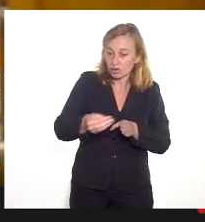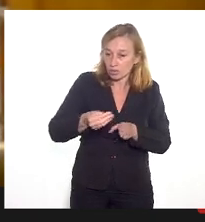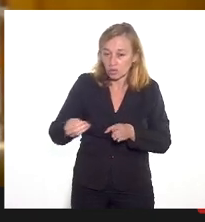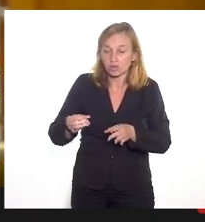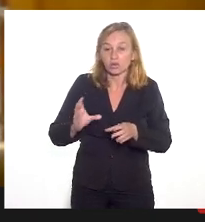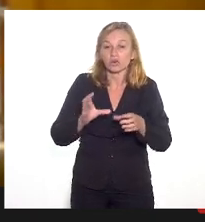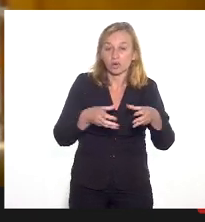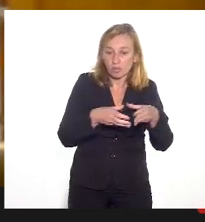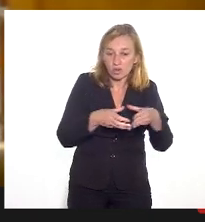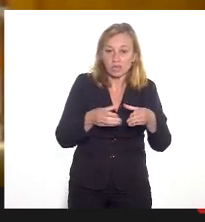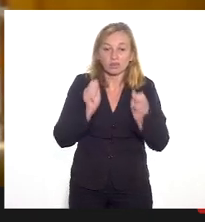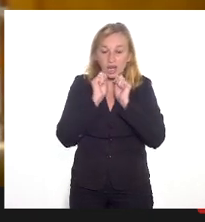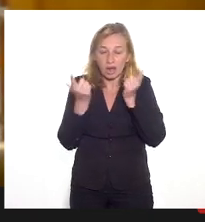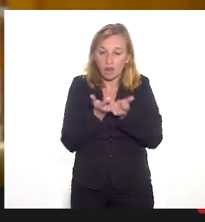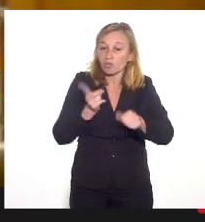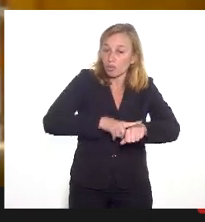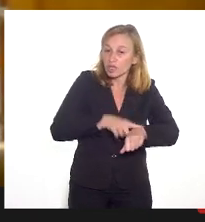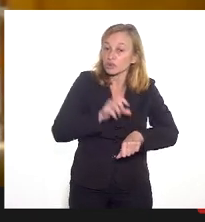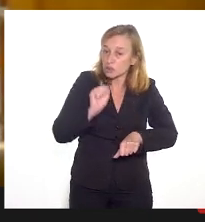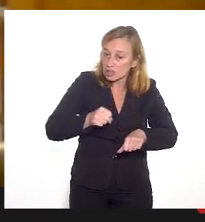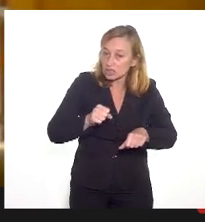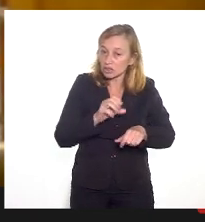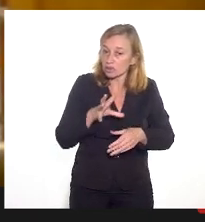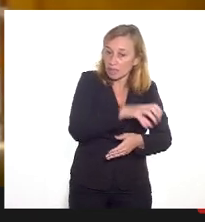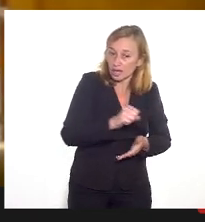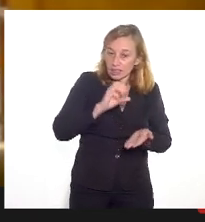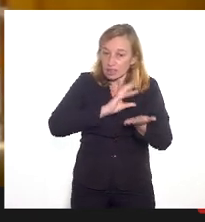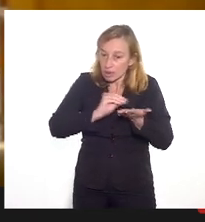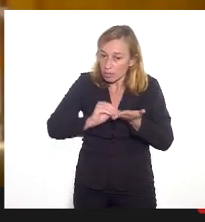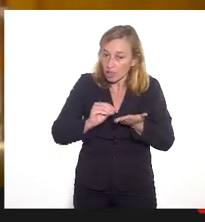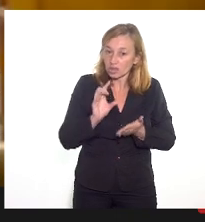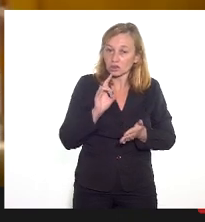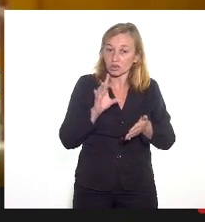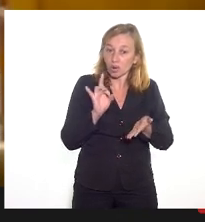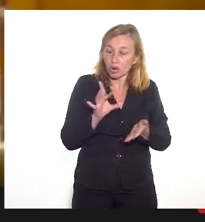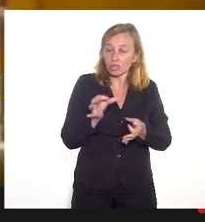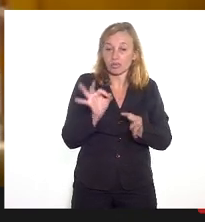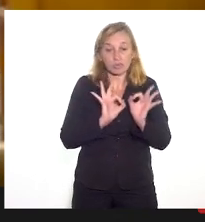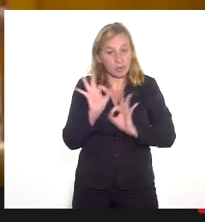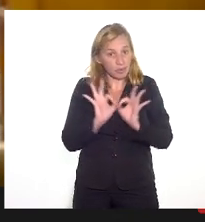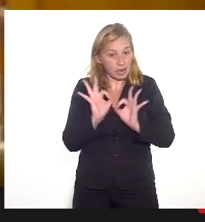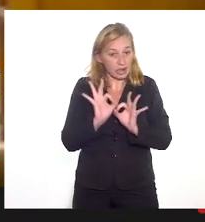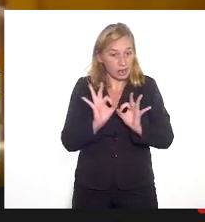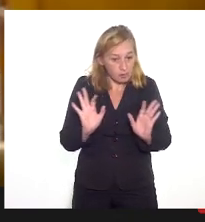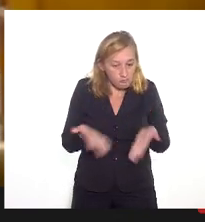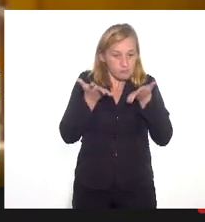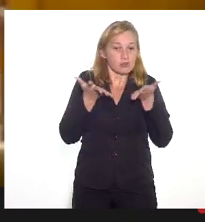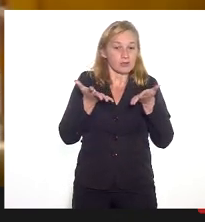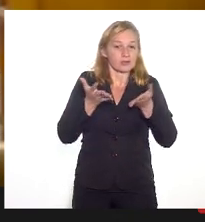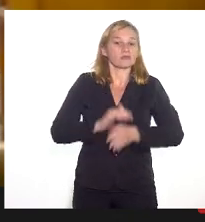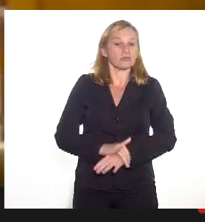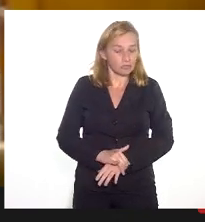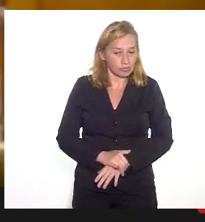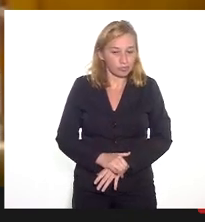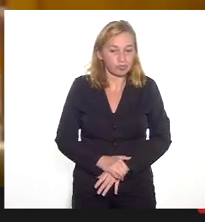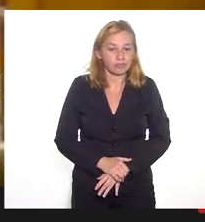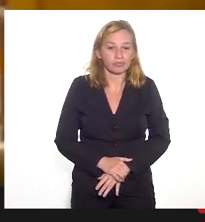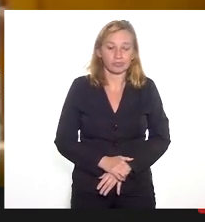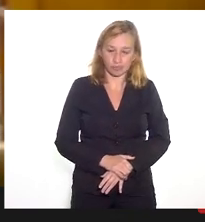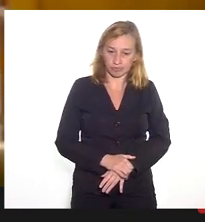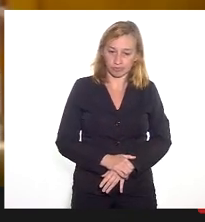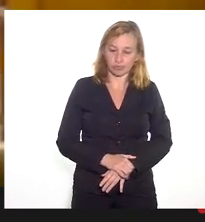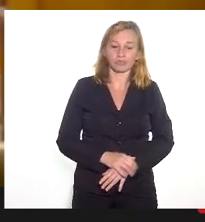é hora, sim, da gente puxar essa pauta, porque ela está aí, estou precisando, acho que, de um empurrãozinho,